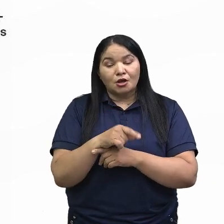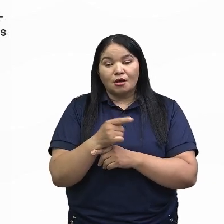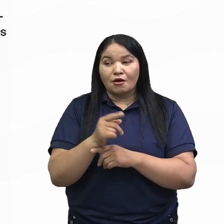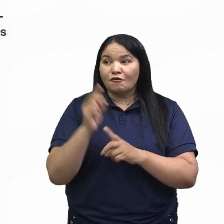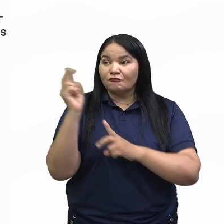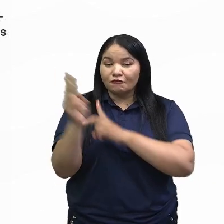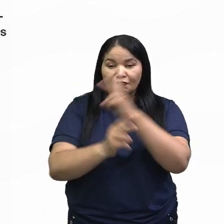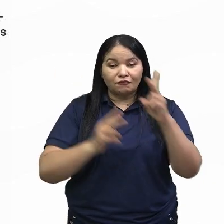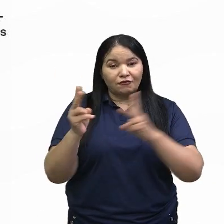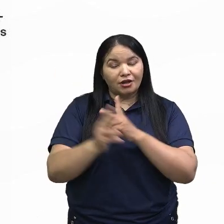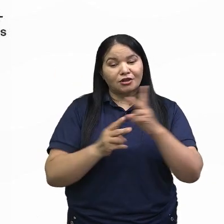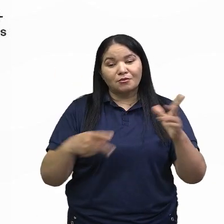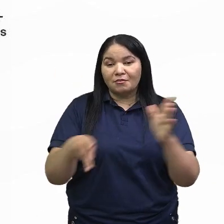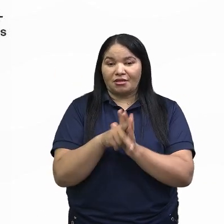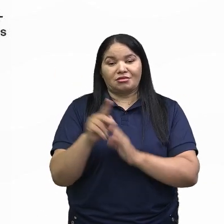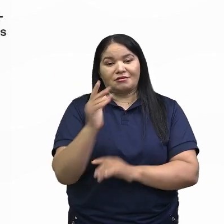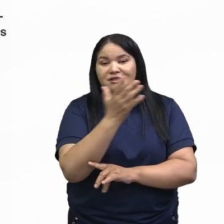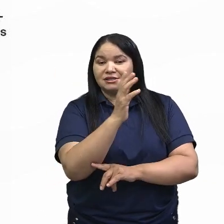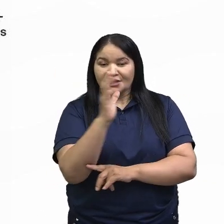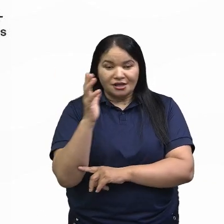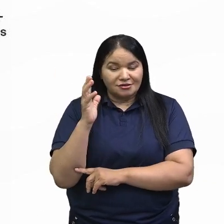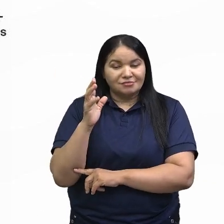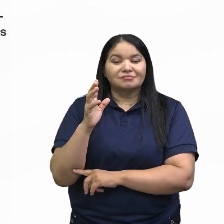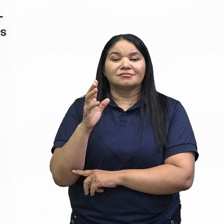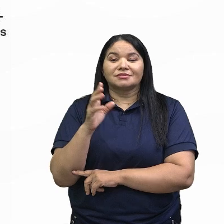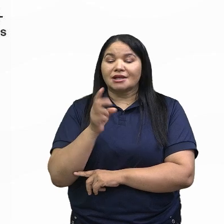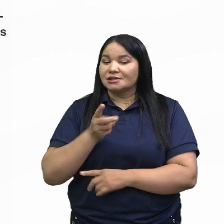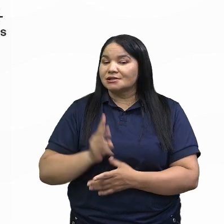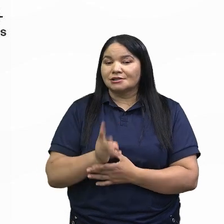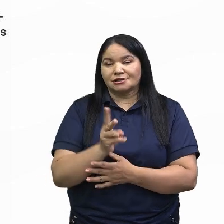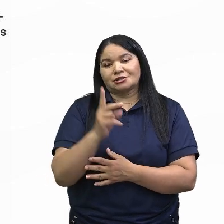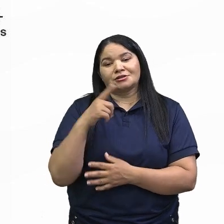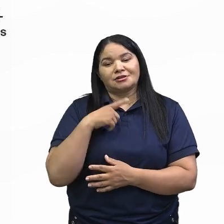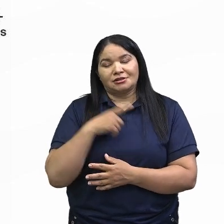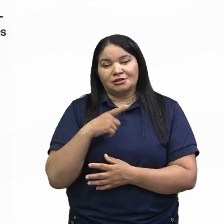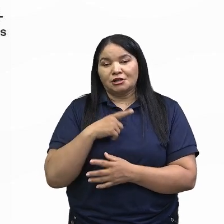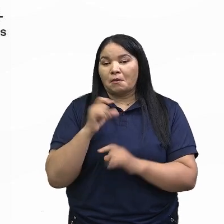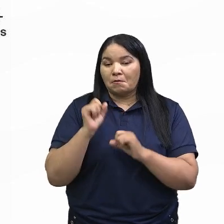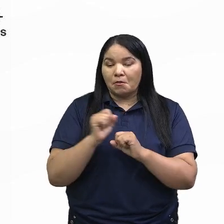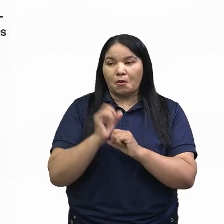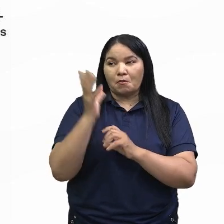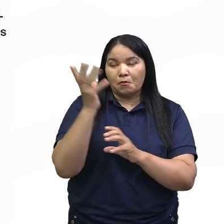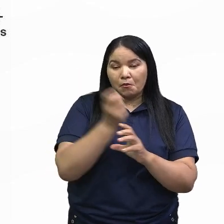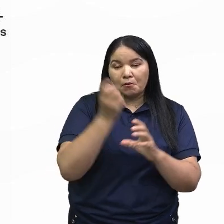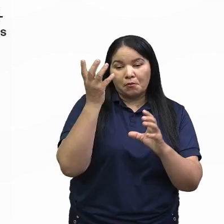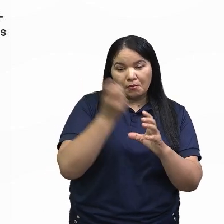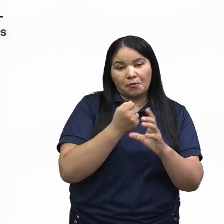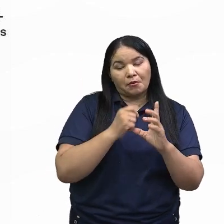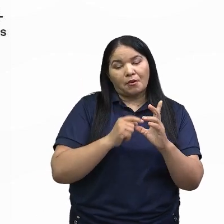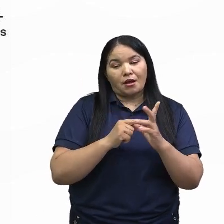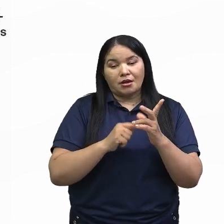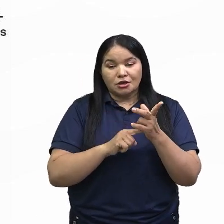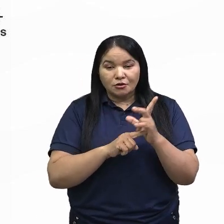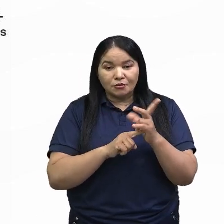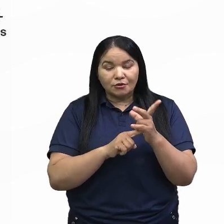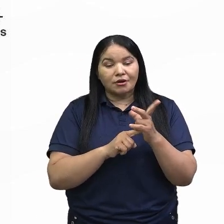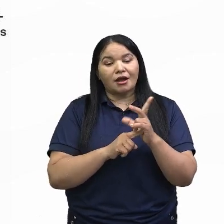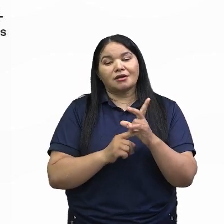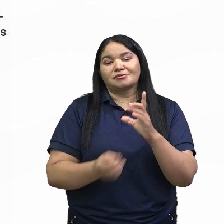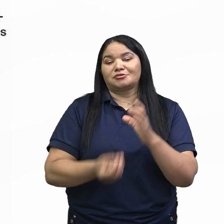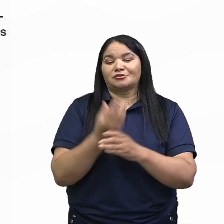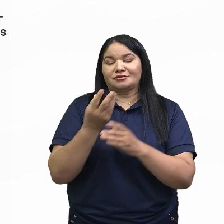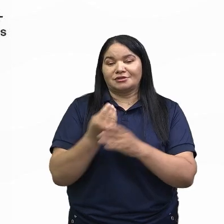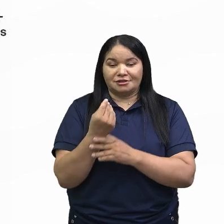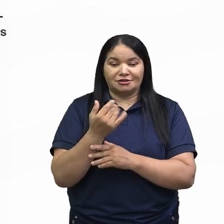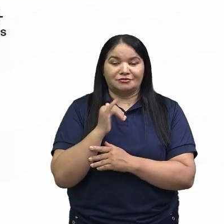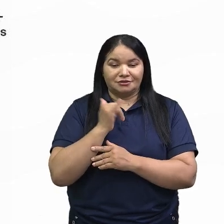que está sempre ali à disposição, né? E que pode ser captado para a produção energética. E aí